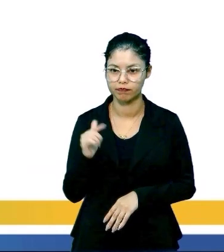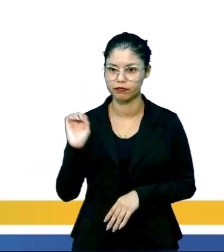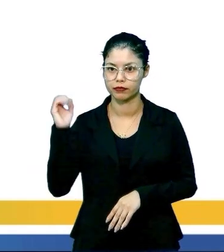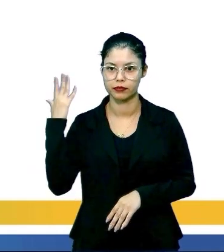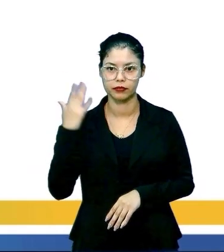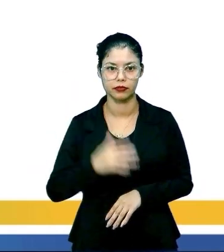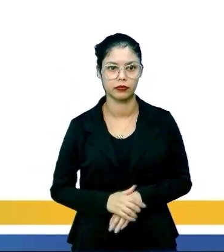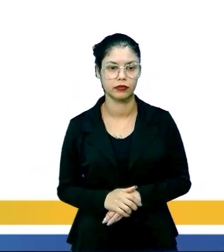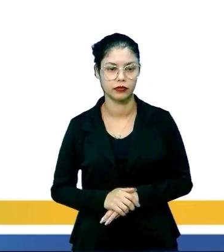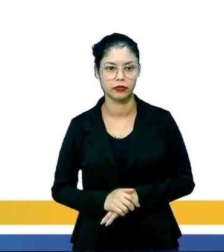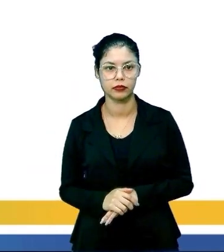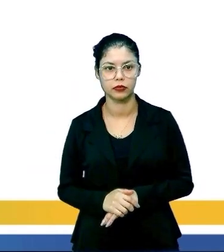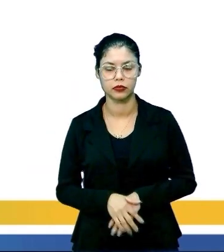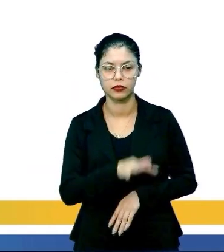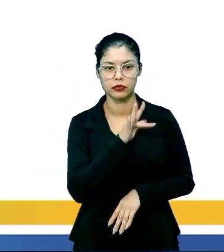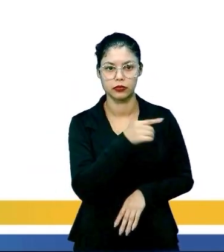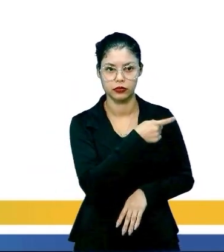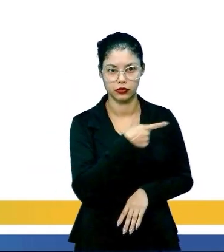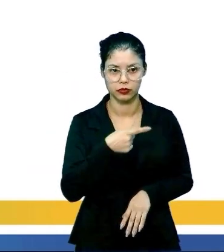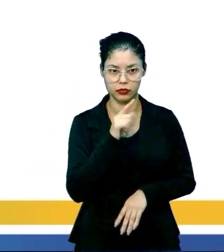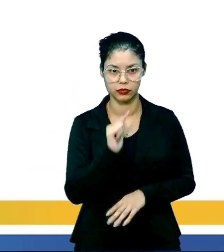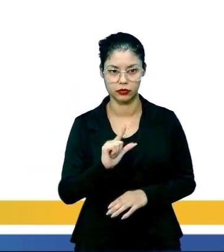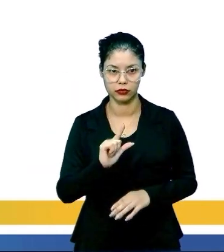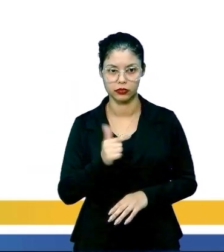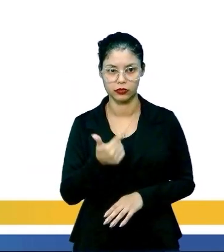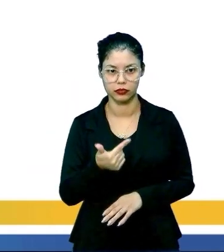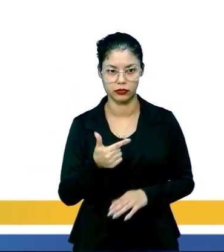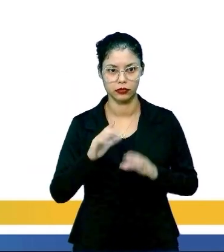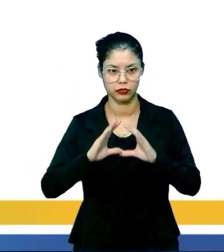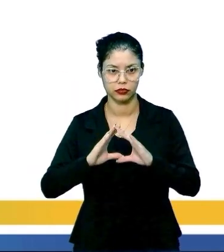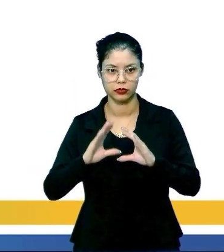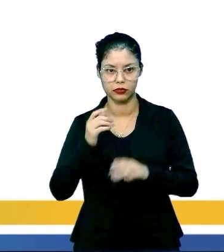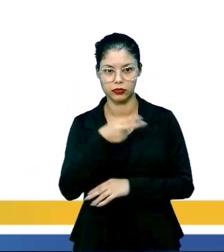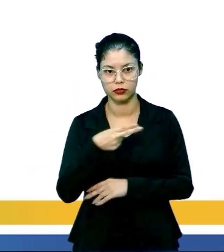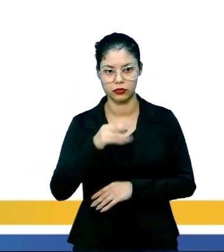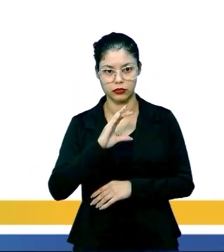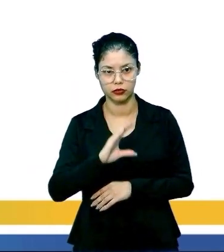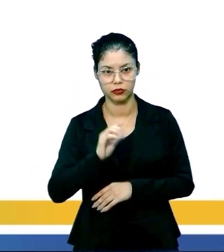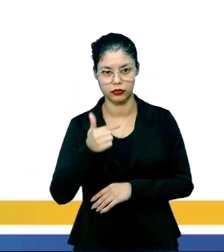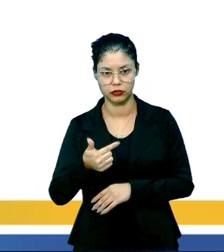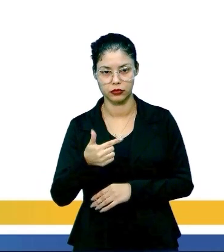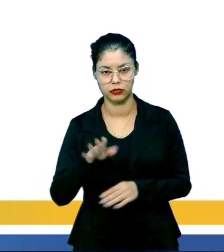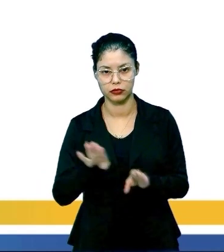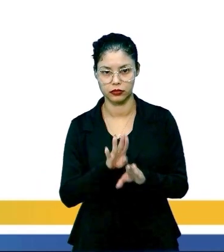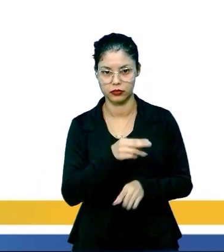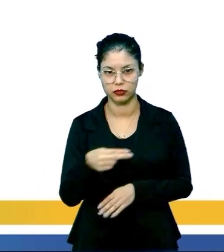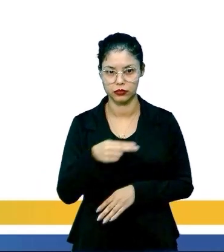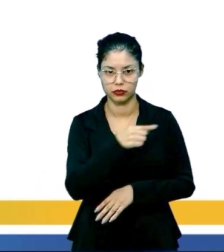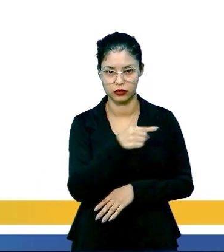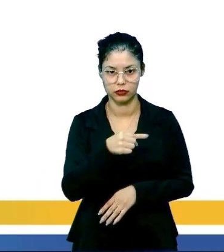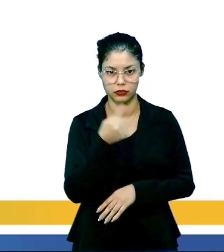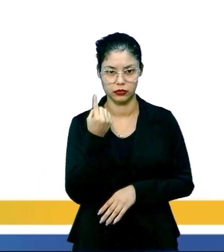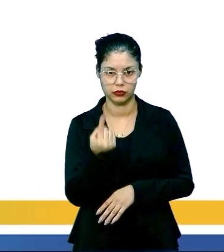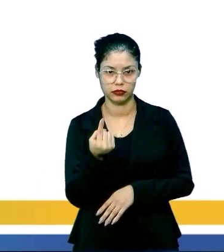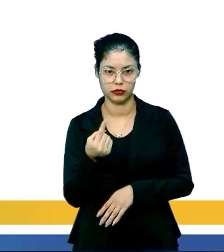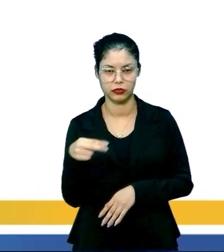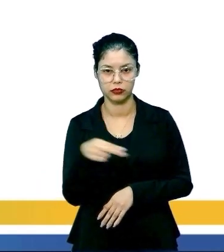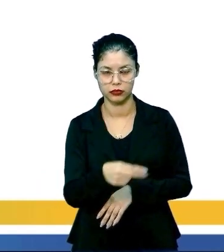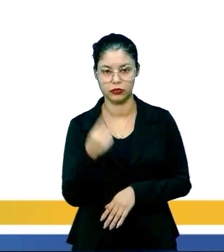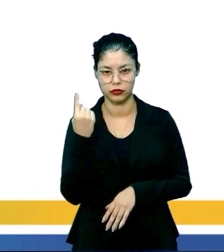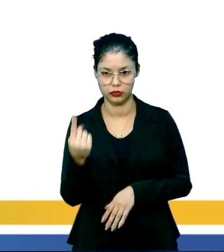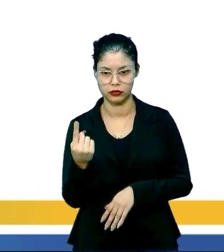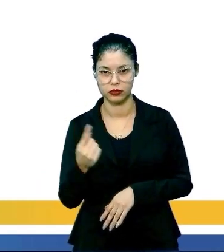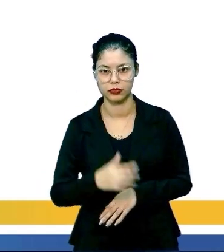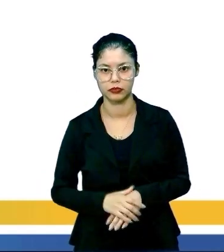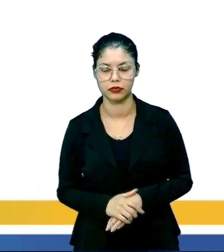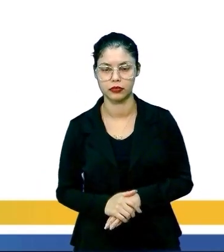não acontece. Note que o f de menos 2 é igual ao f de 2 e também que